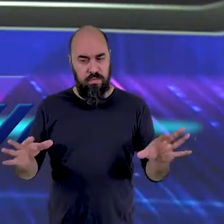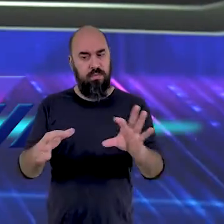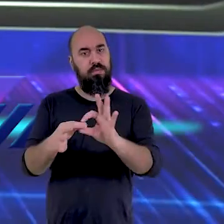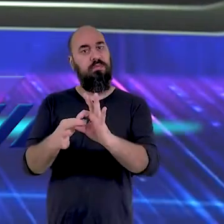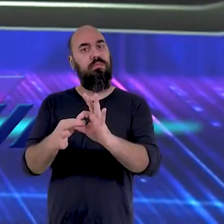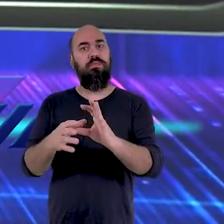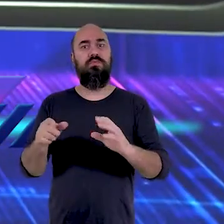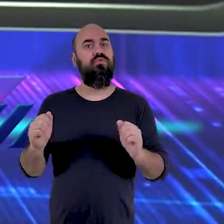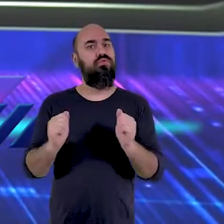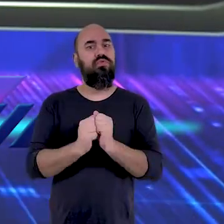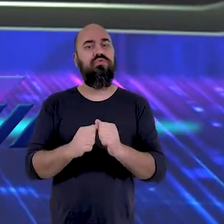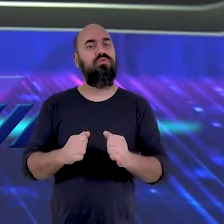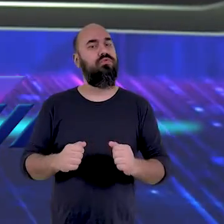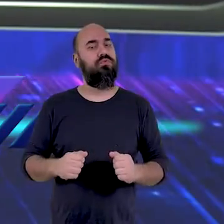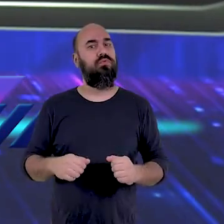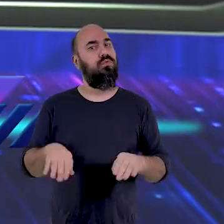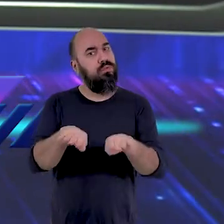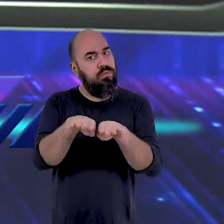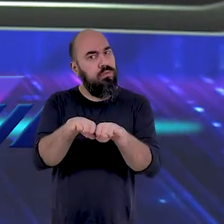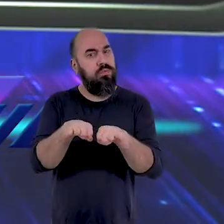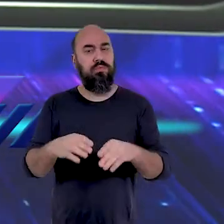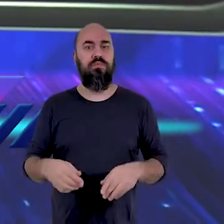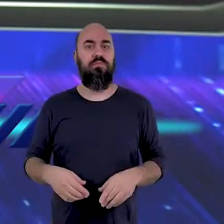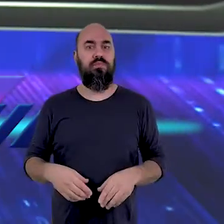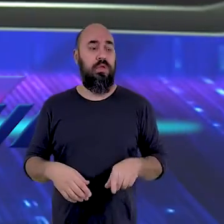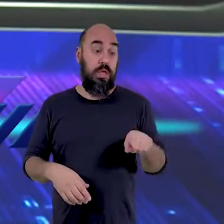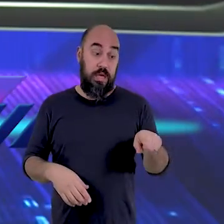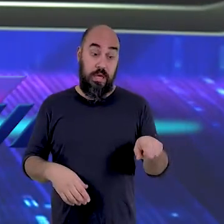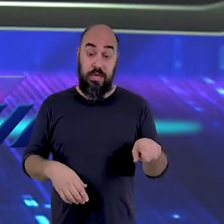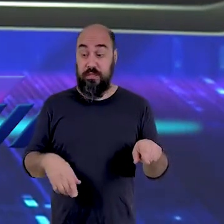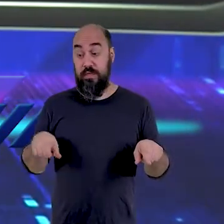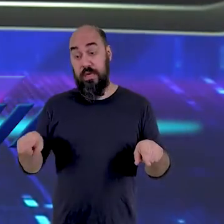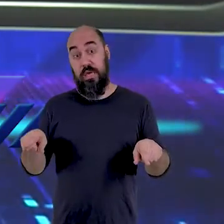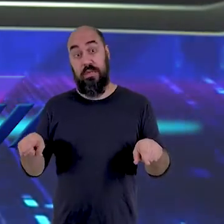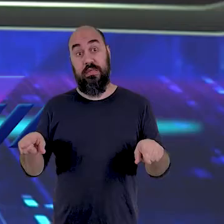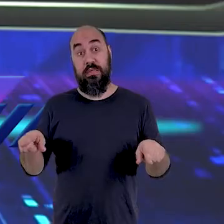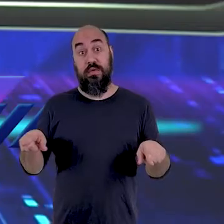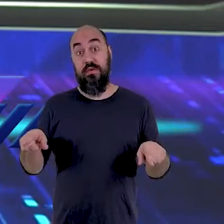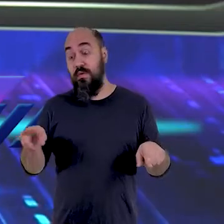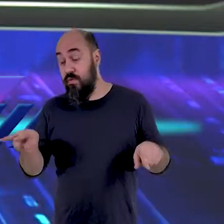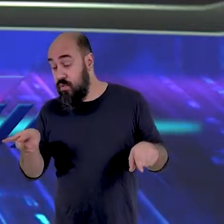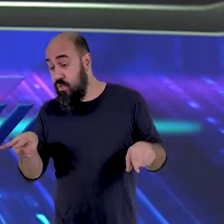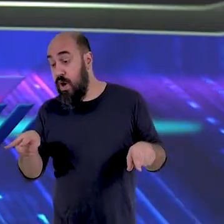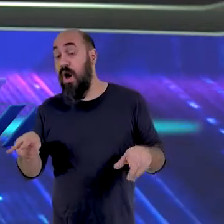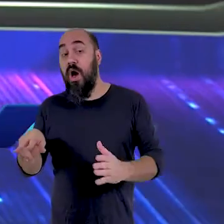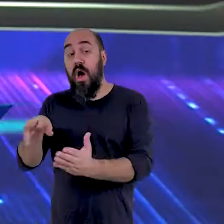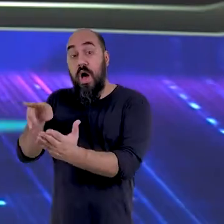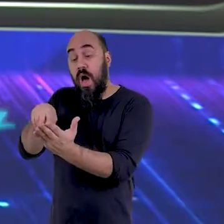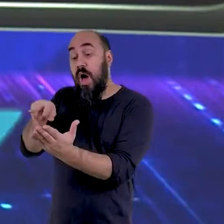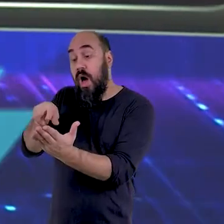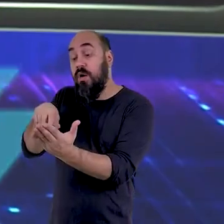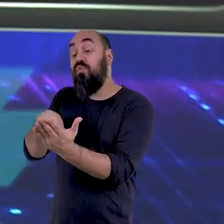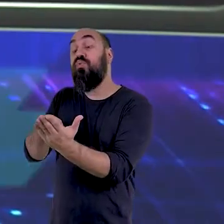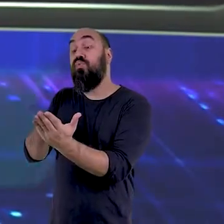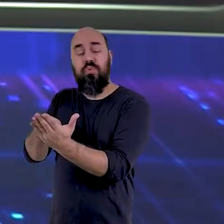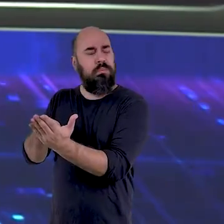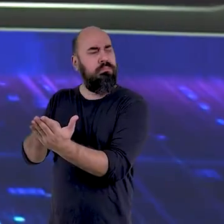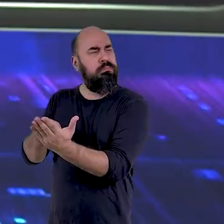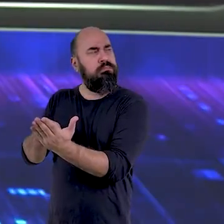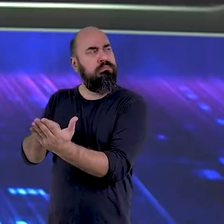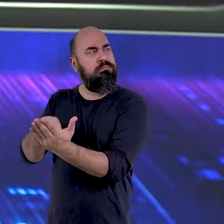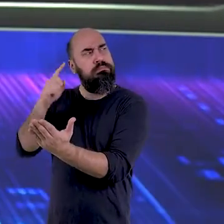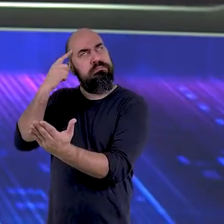Testamento complementa o Antigo Testamento. O Antigo Testamento ajuda a interpretar o Novo Testamento. Quando